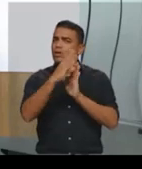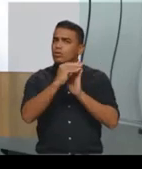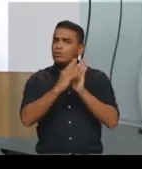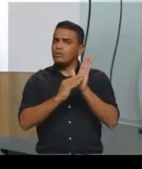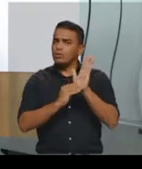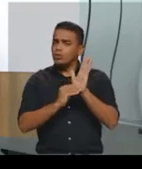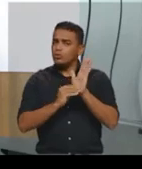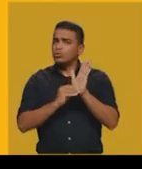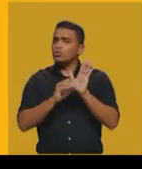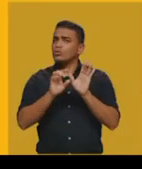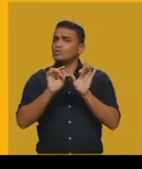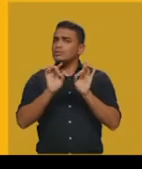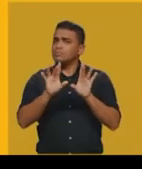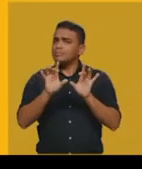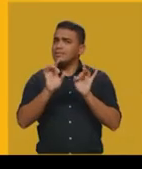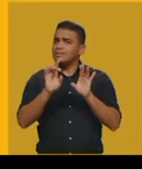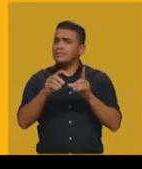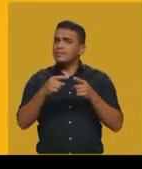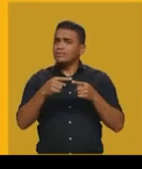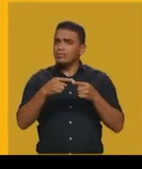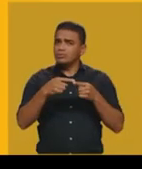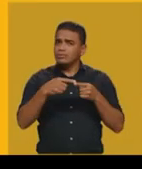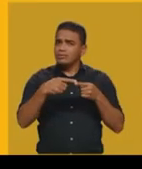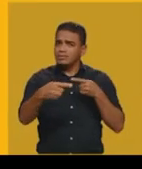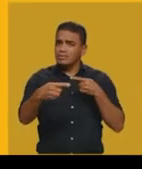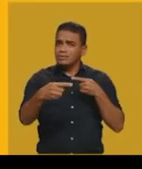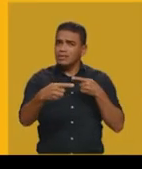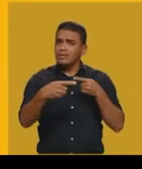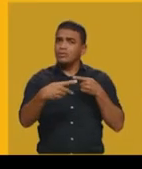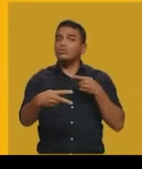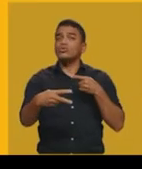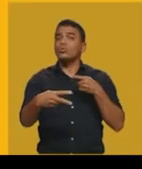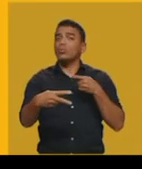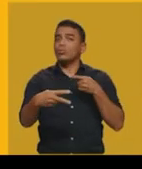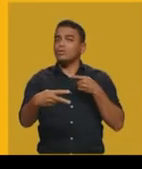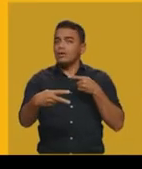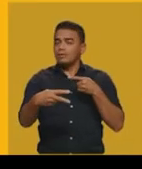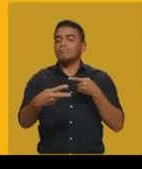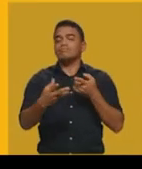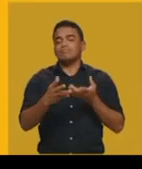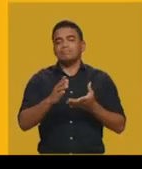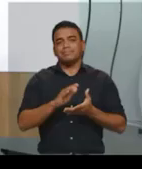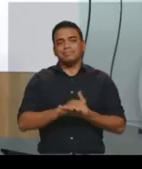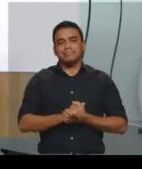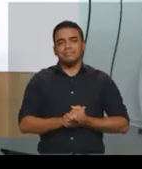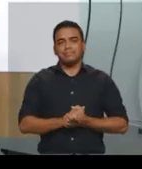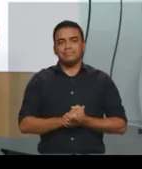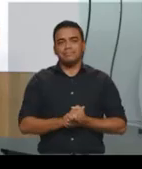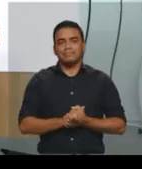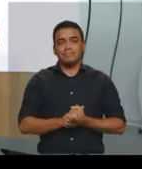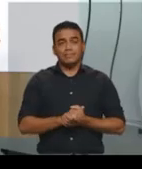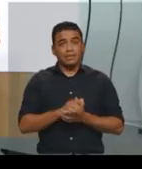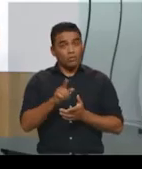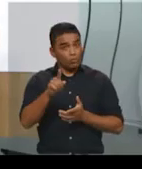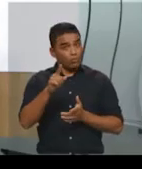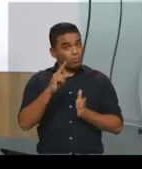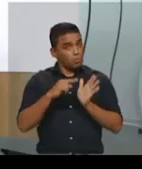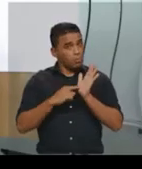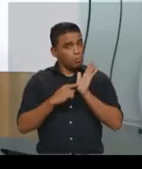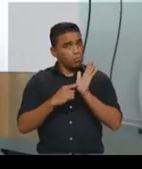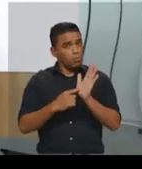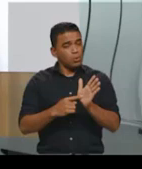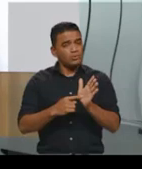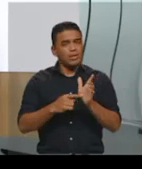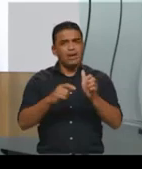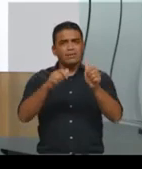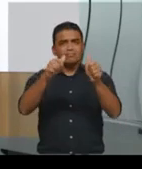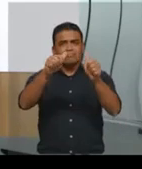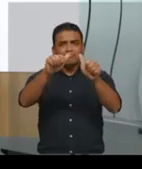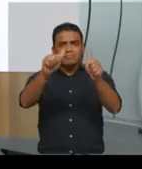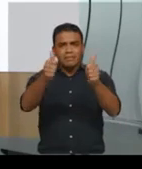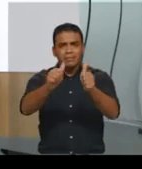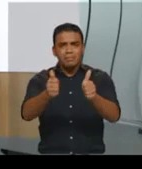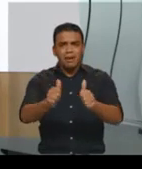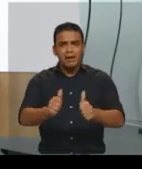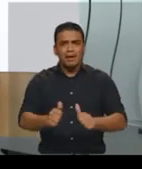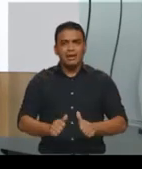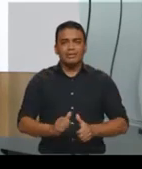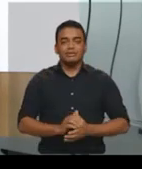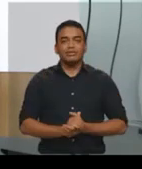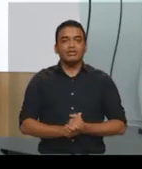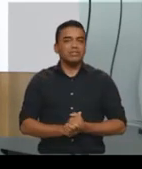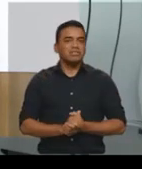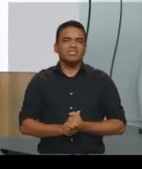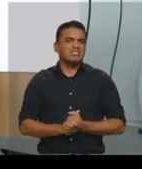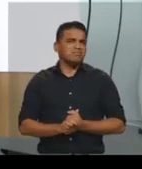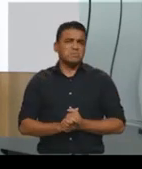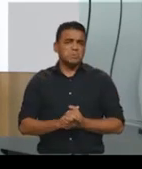da segunda semana do PET volume 2. Então, eu trouxe aqui para vocês algumas imagens de